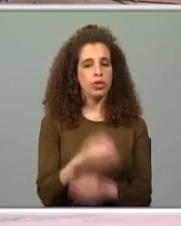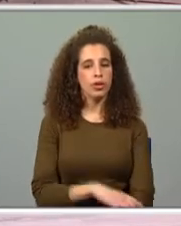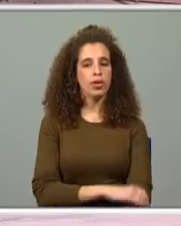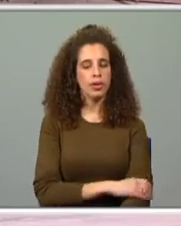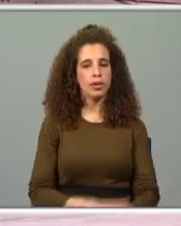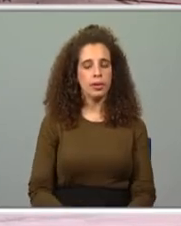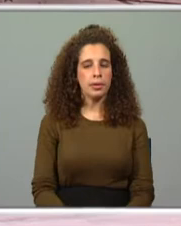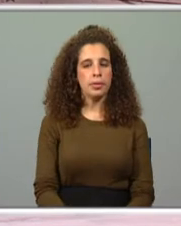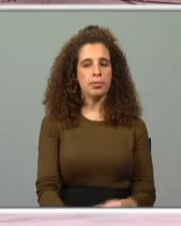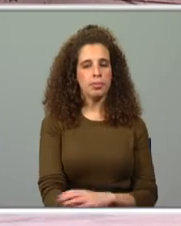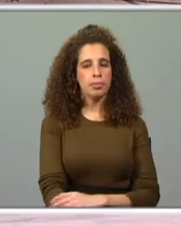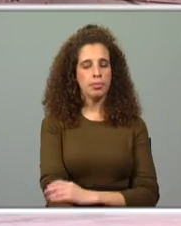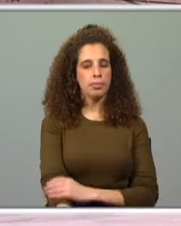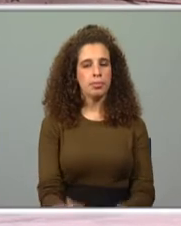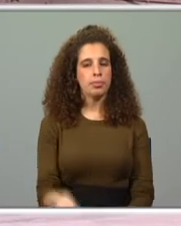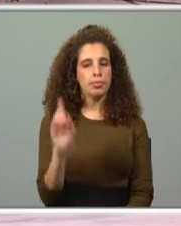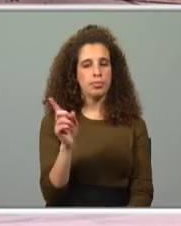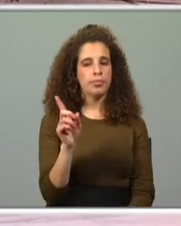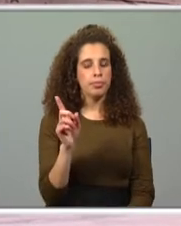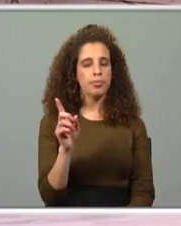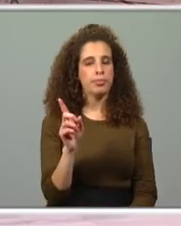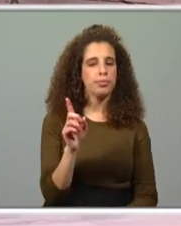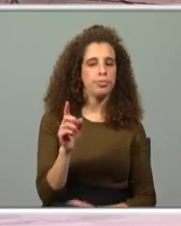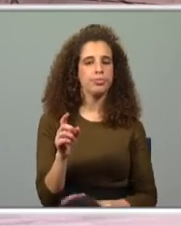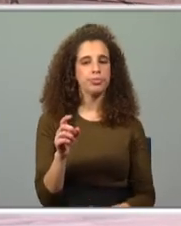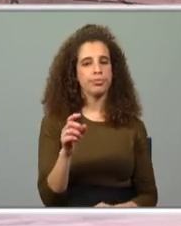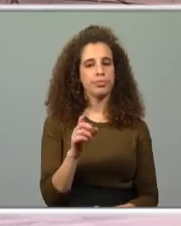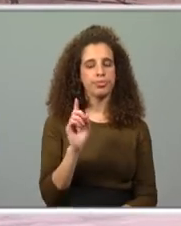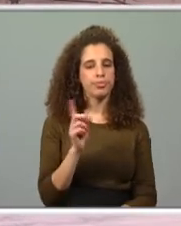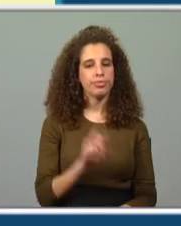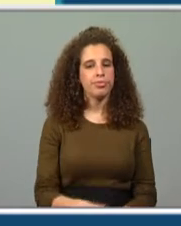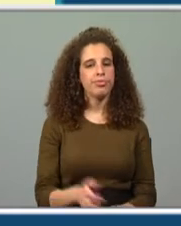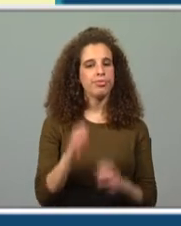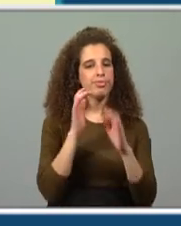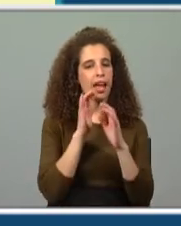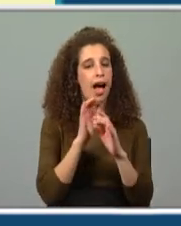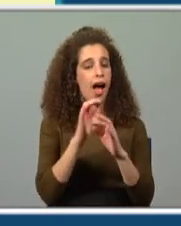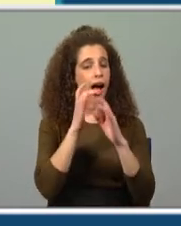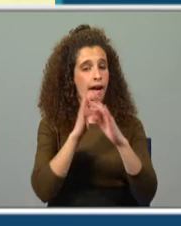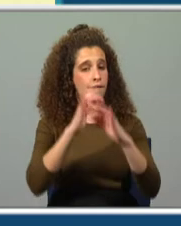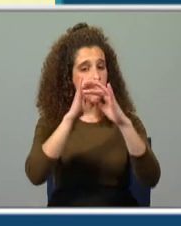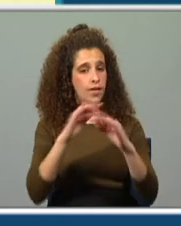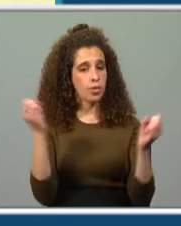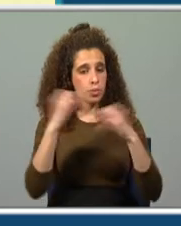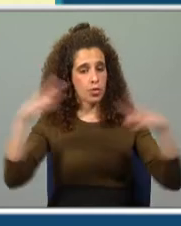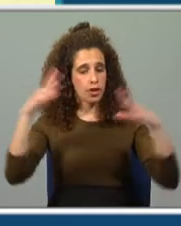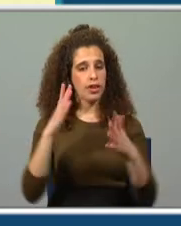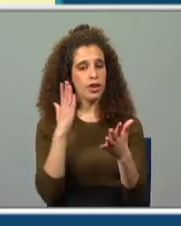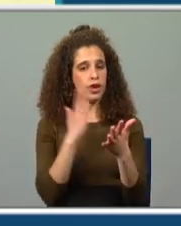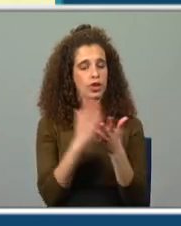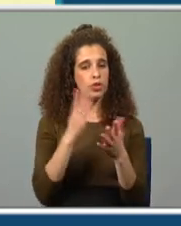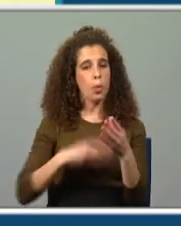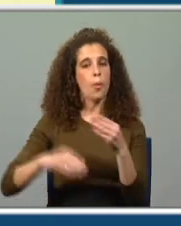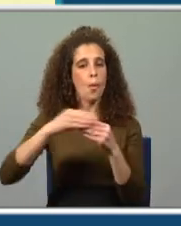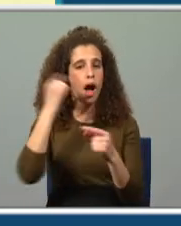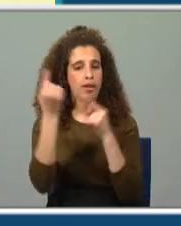Vamos. E aqui temos a flauta mágica. Teresa, o que é que tens a dizer aqui sobre então, o Mozart? Então, é só para